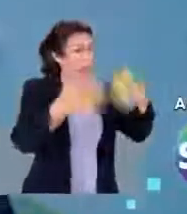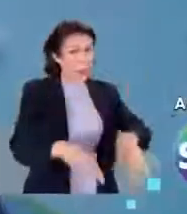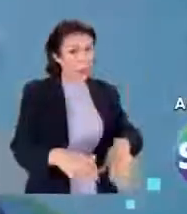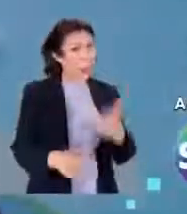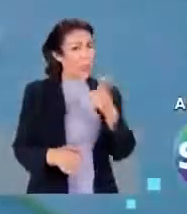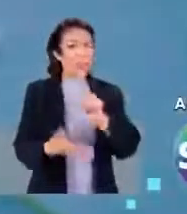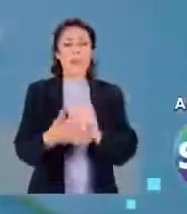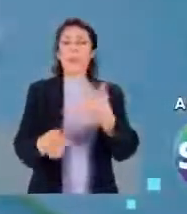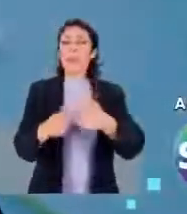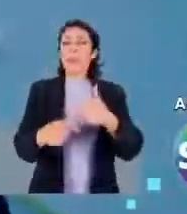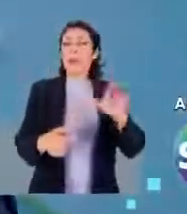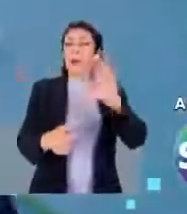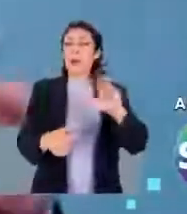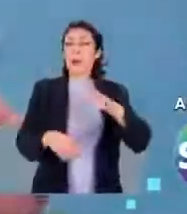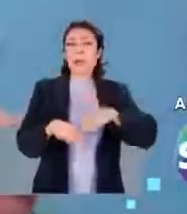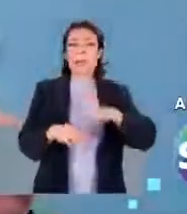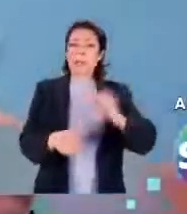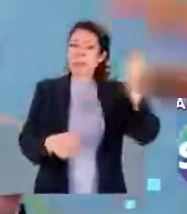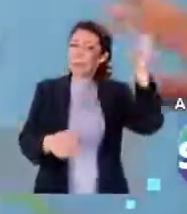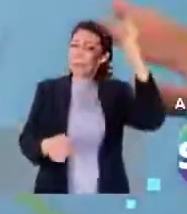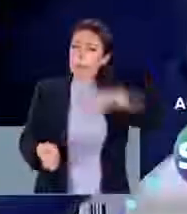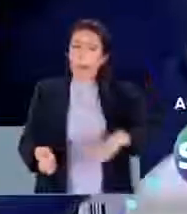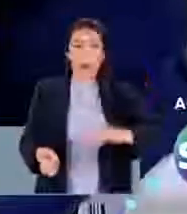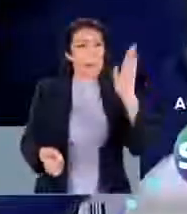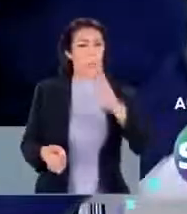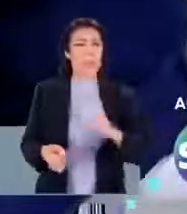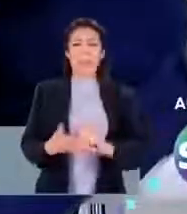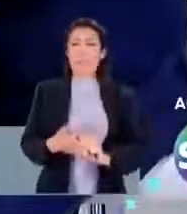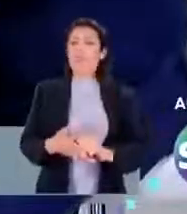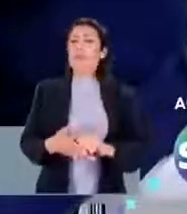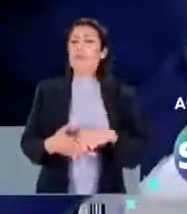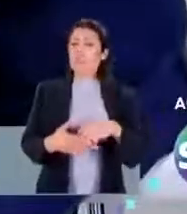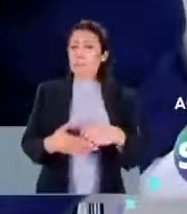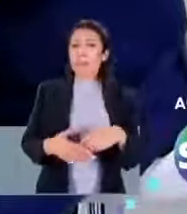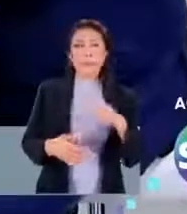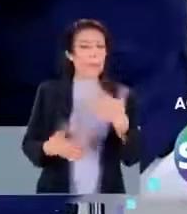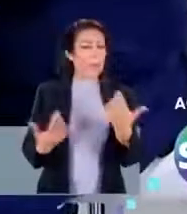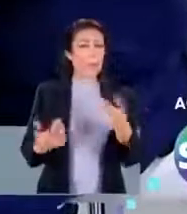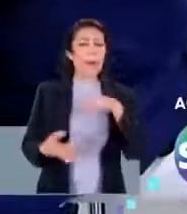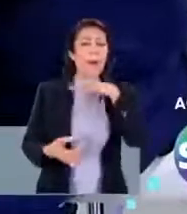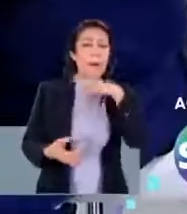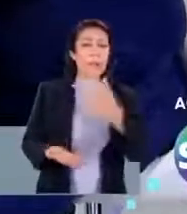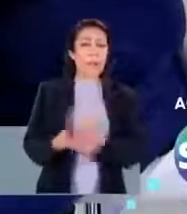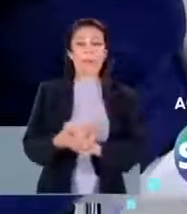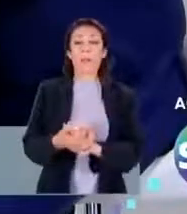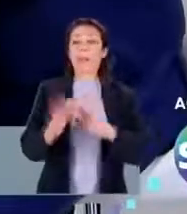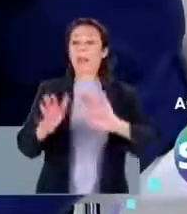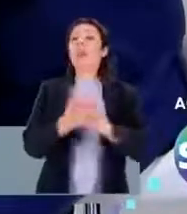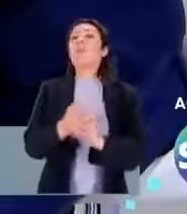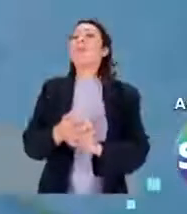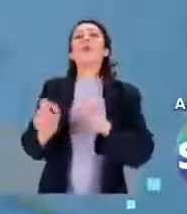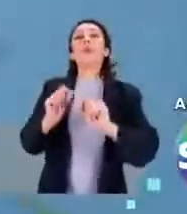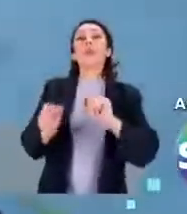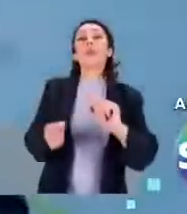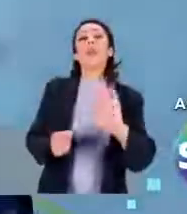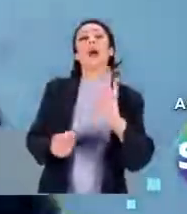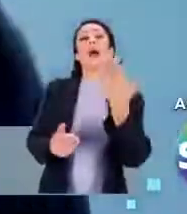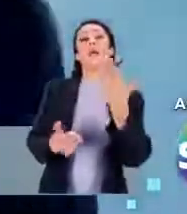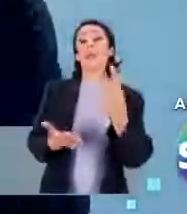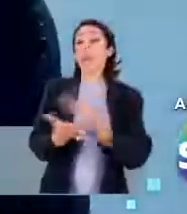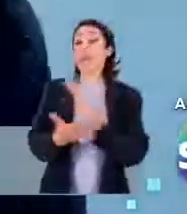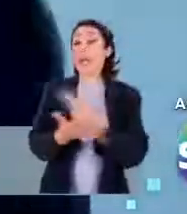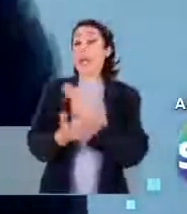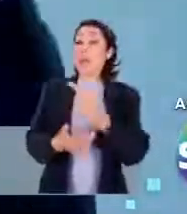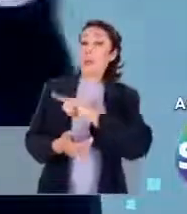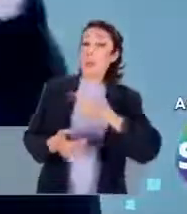que o mal que o Lula tem feito ao Brasil é muito extenso acabei cortando seu raciocínio Então veja o que tá errado em Brasília não tá